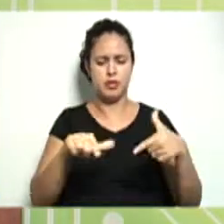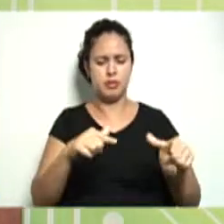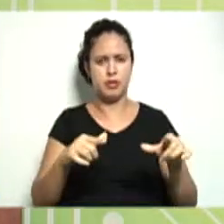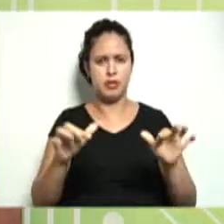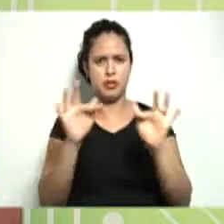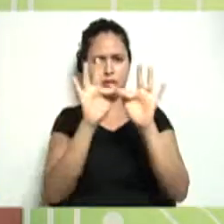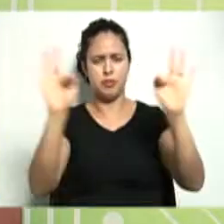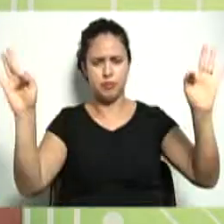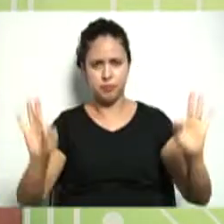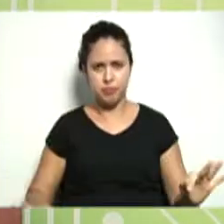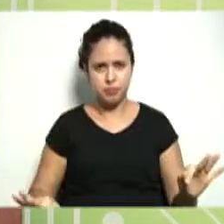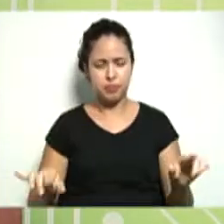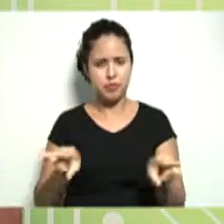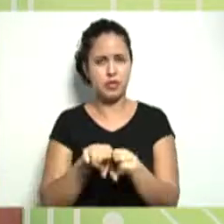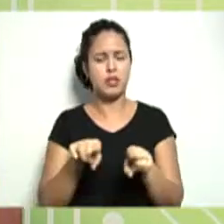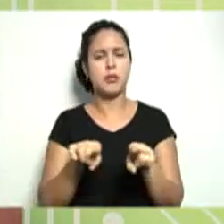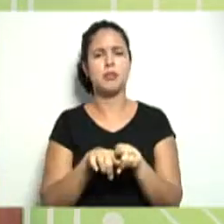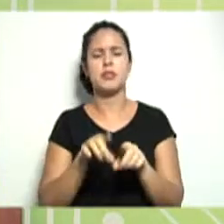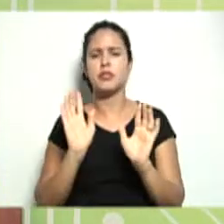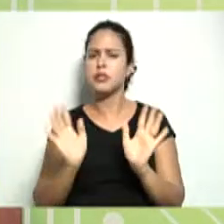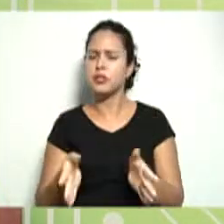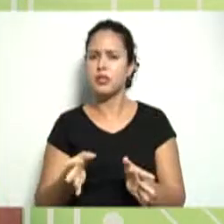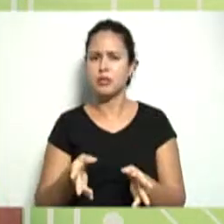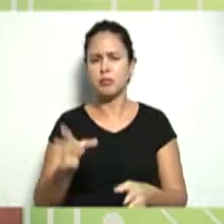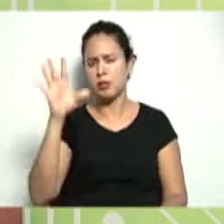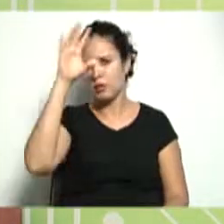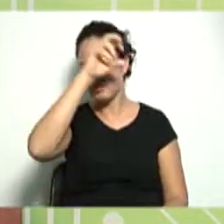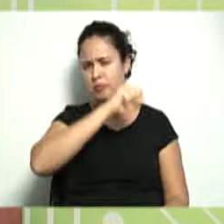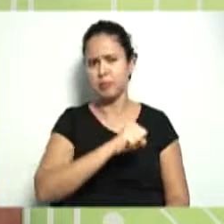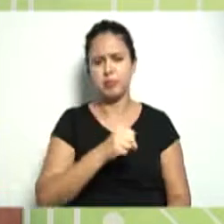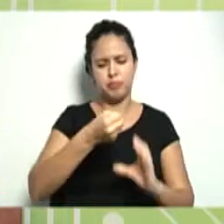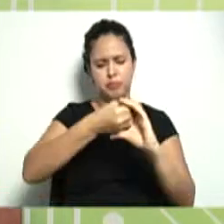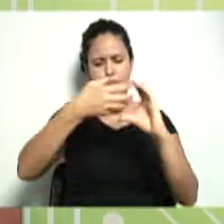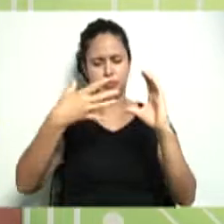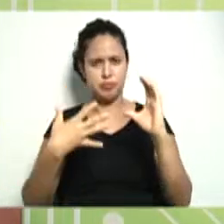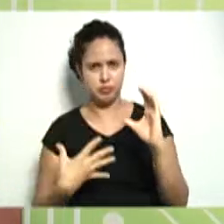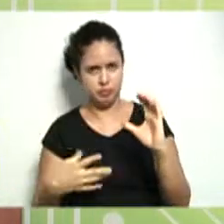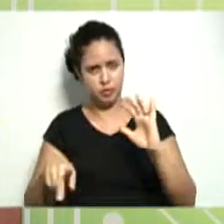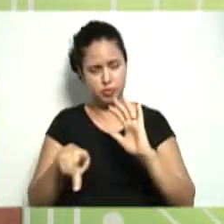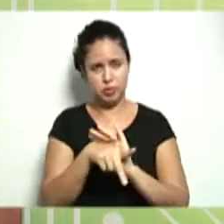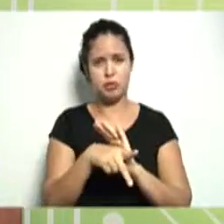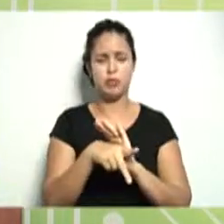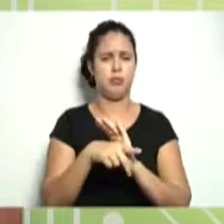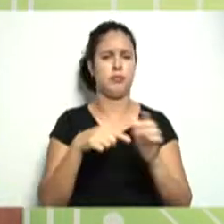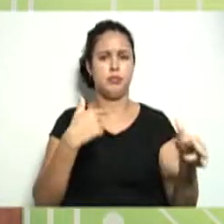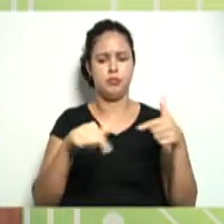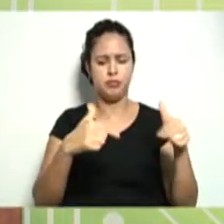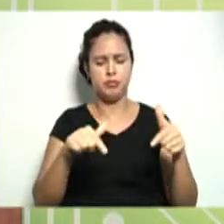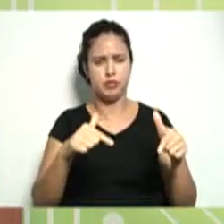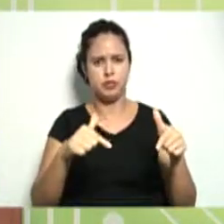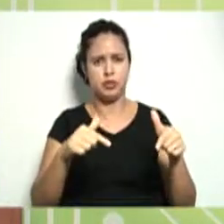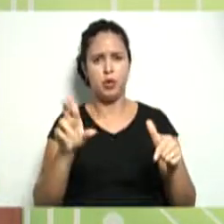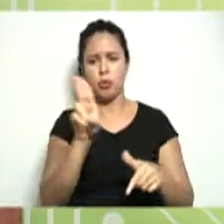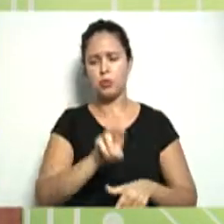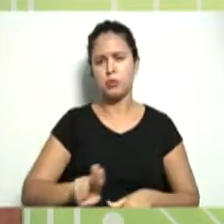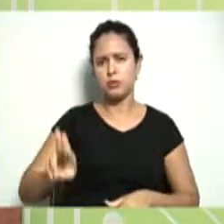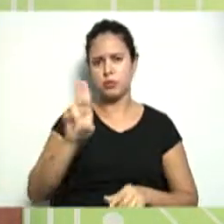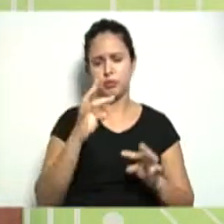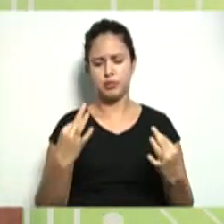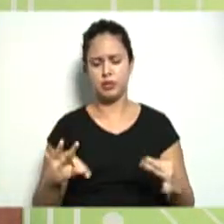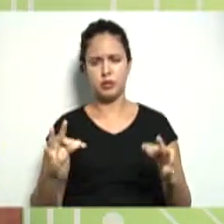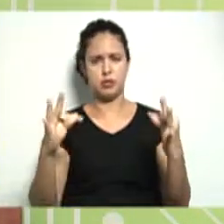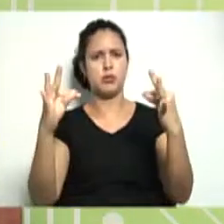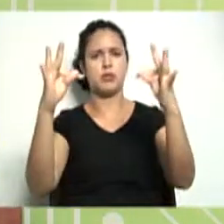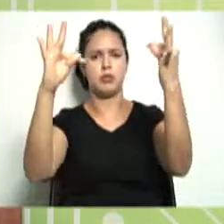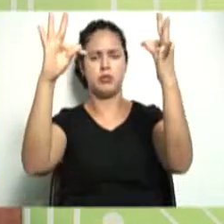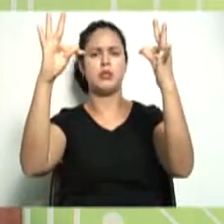viu algumas características do trabalho relacionadas ao uso da tecnologia. A gente falou lá de automação, a gente falou